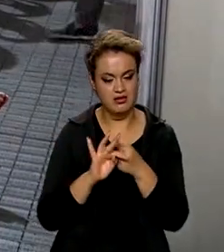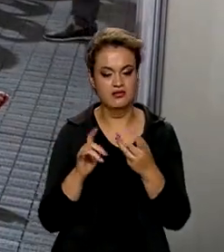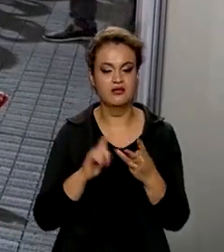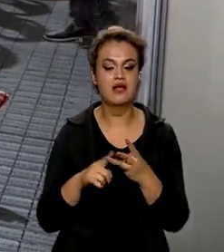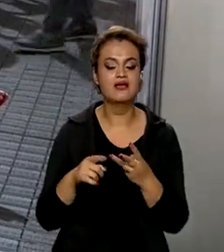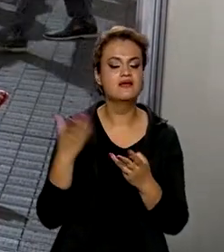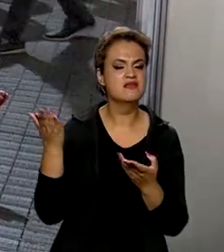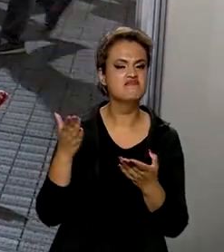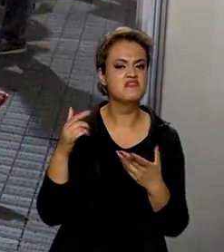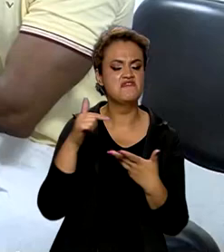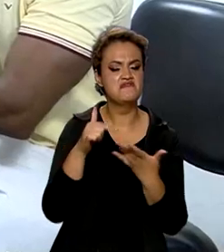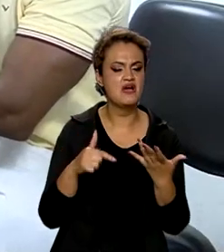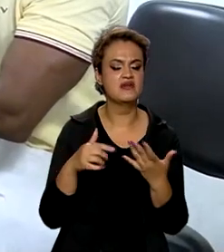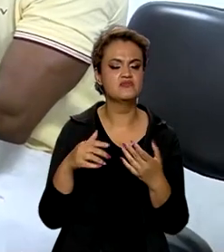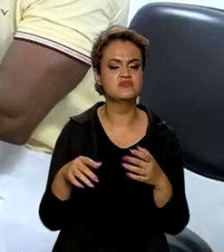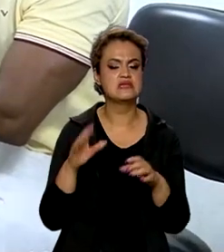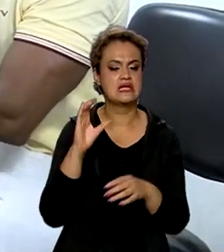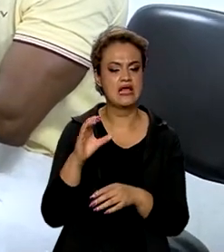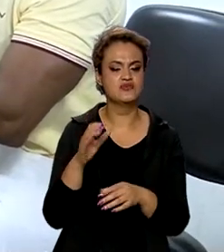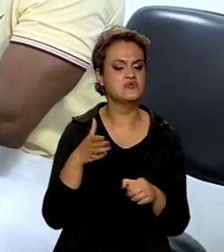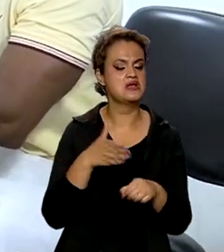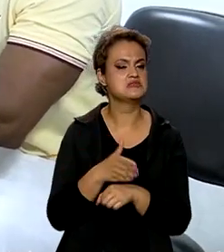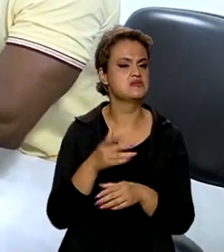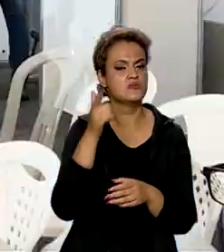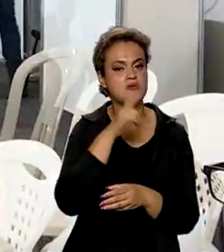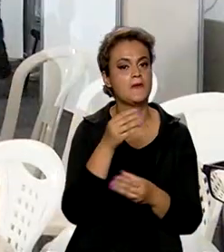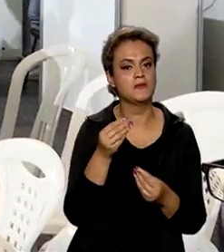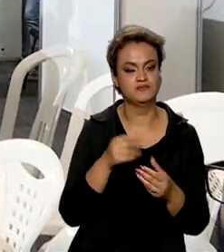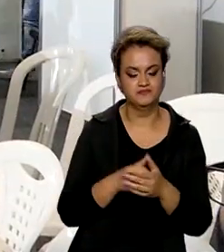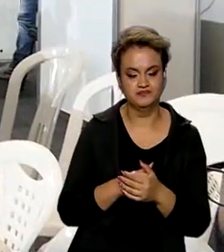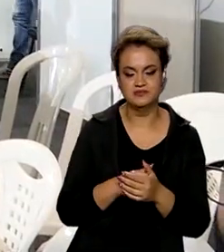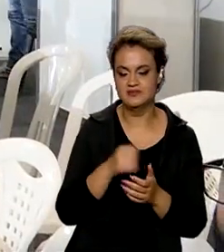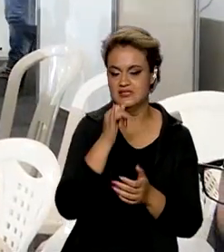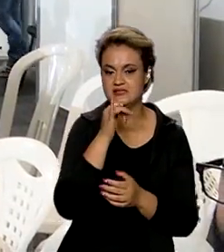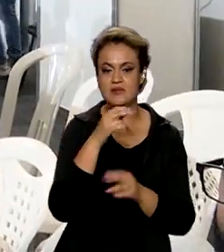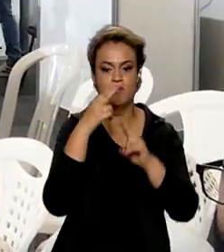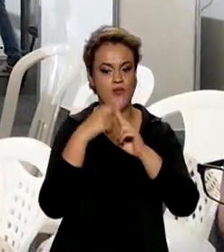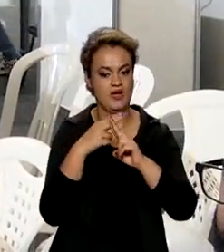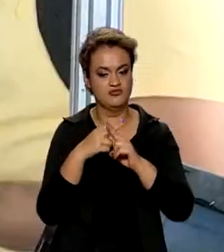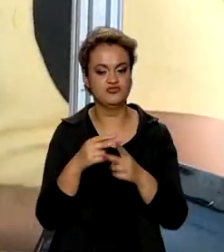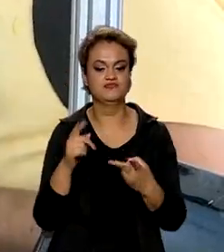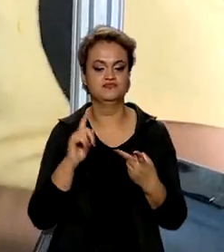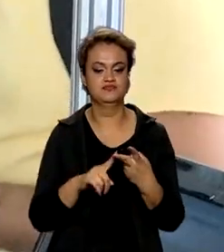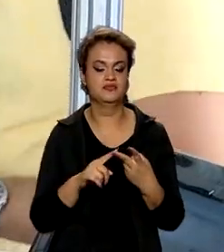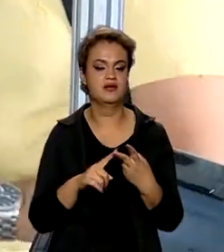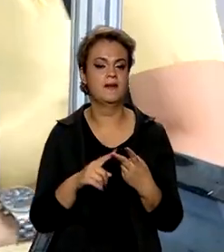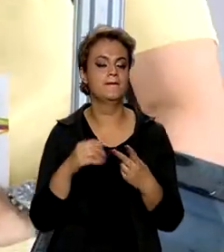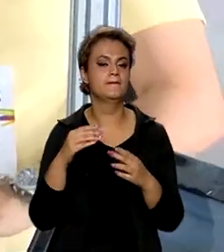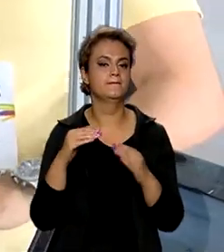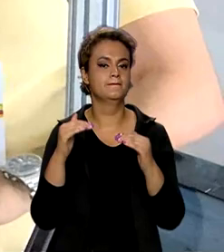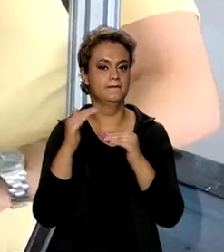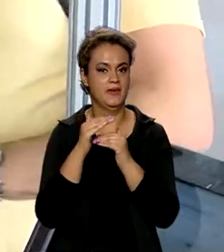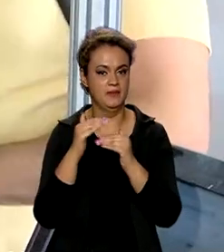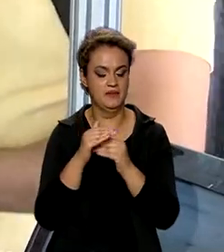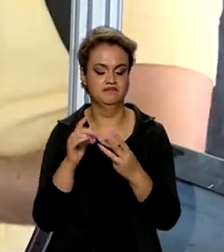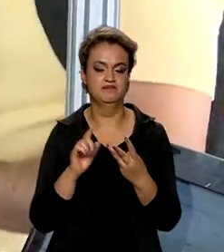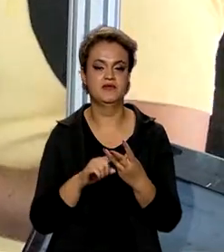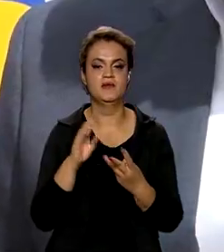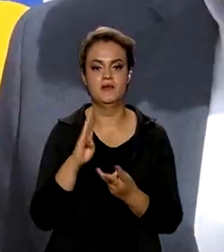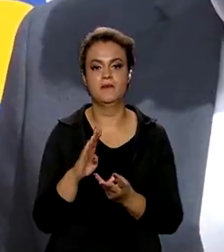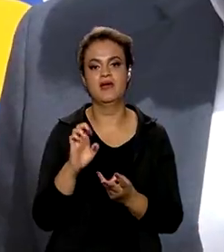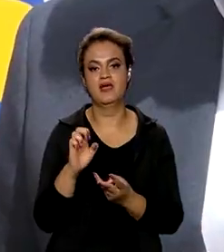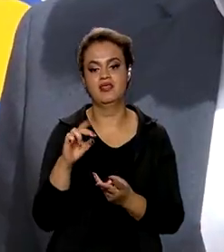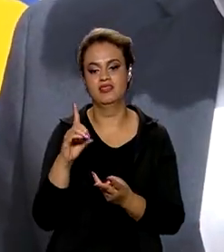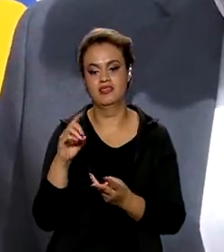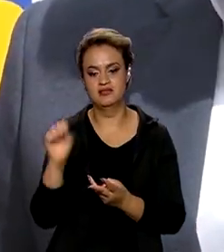como acessar linhas de crédito de bancos públicos, como a Caixa Econômica Federal, o Banco do Brasil e o BNDES. É